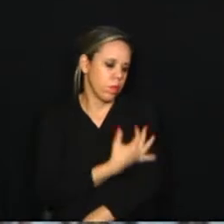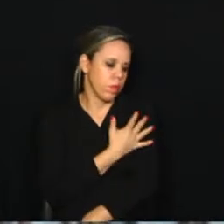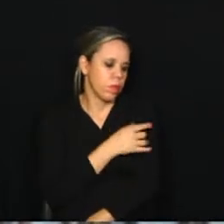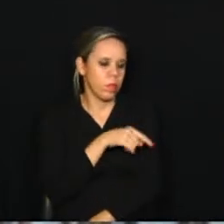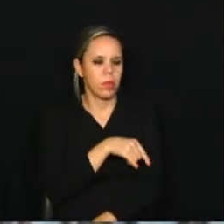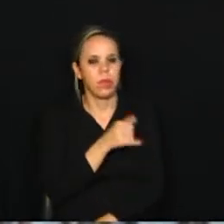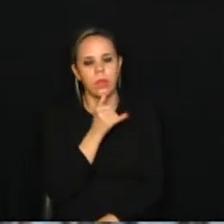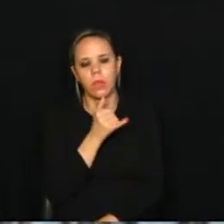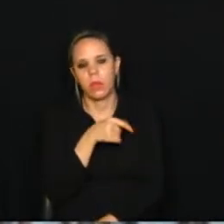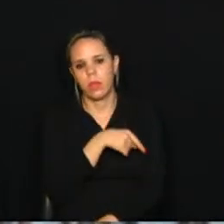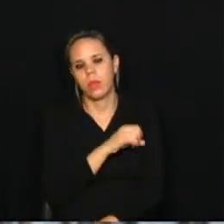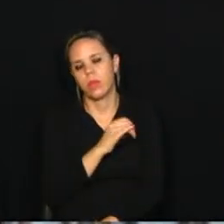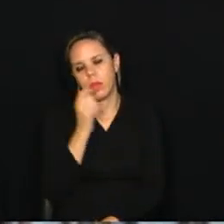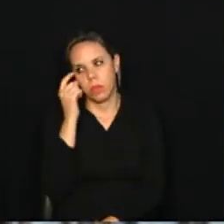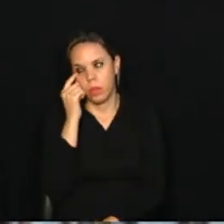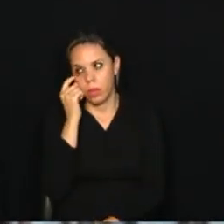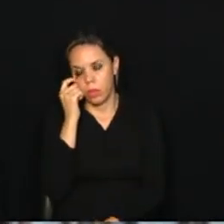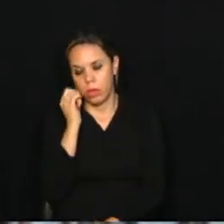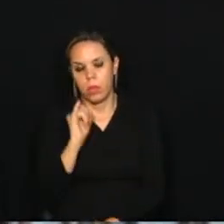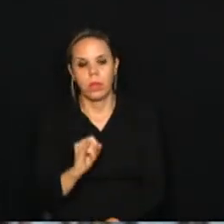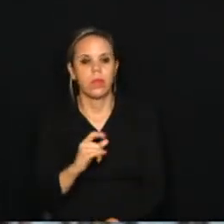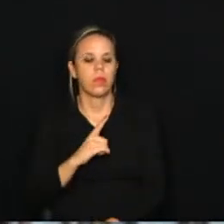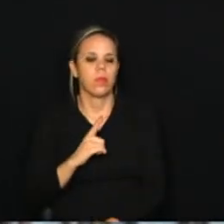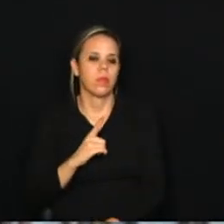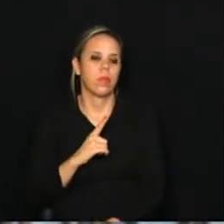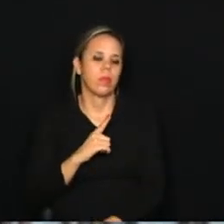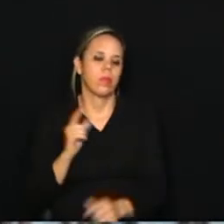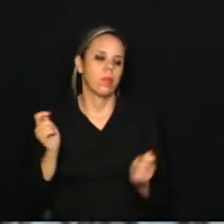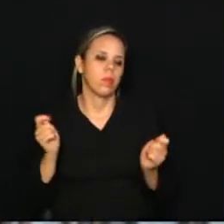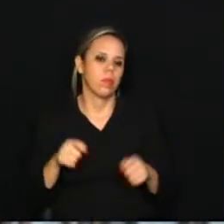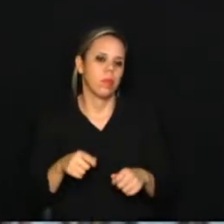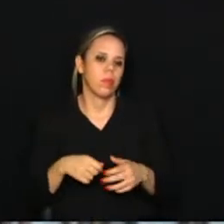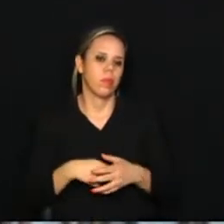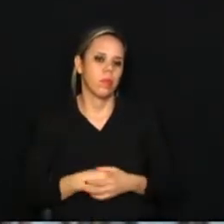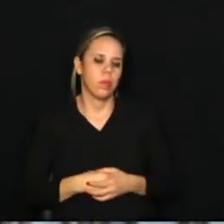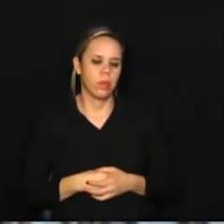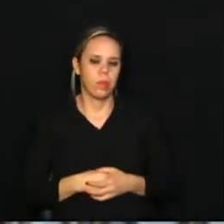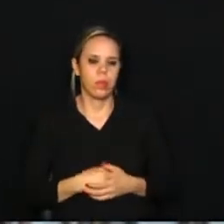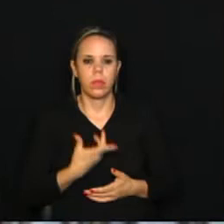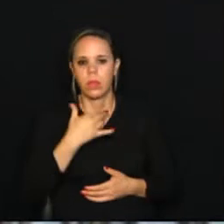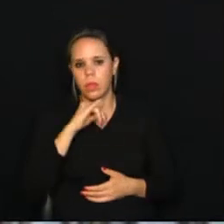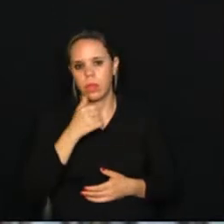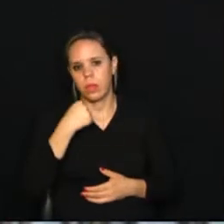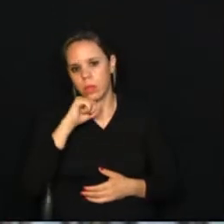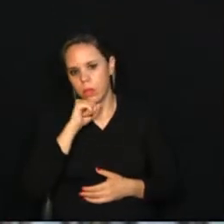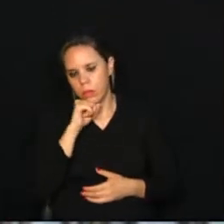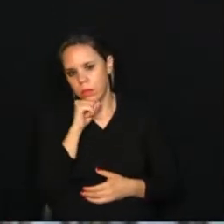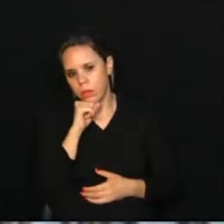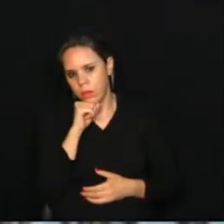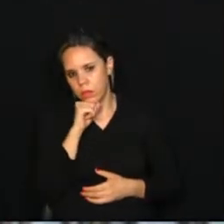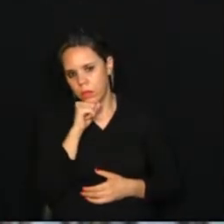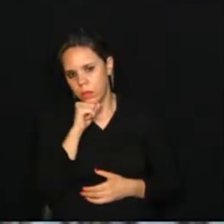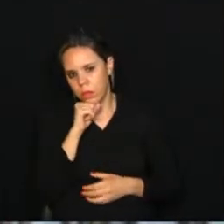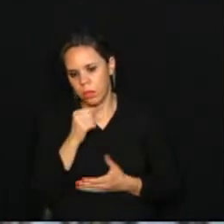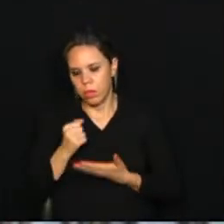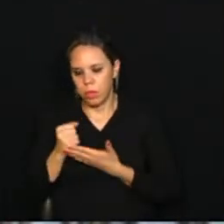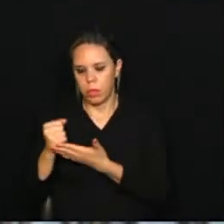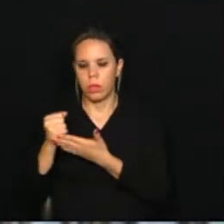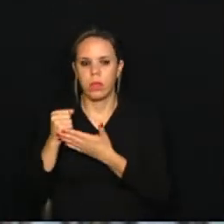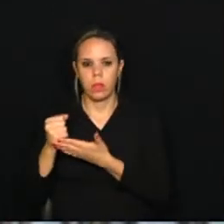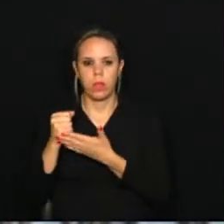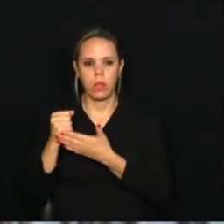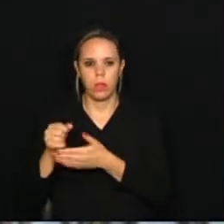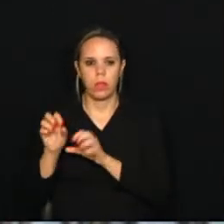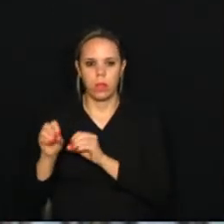exemplo, se havia a possibilidade do pai ou da mãe ajudarem